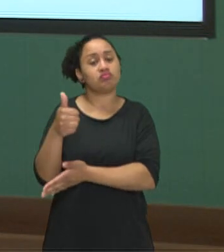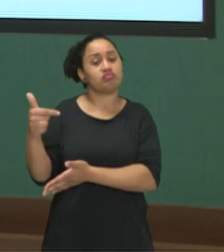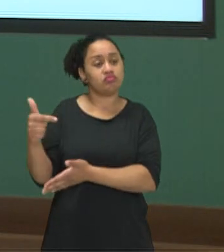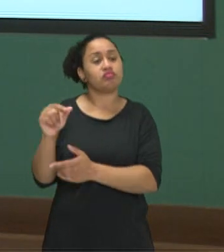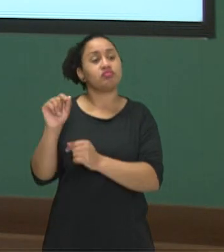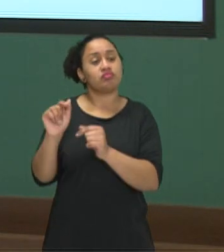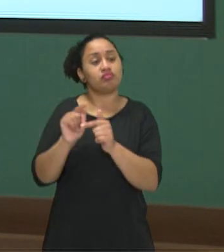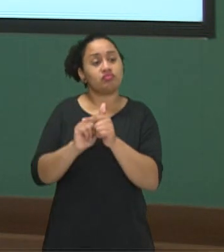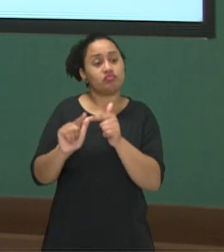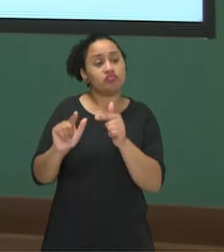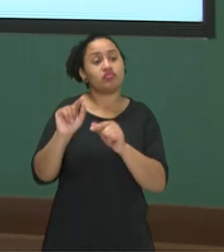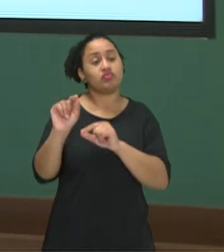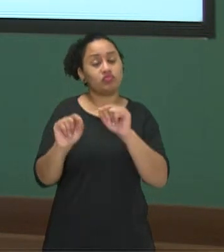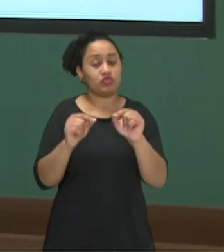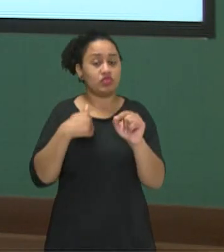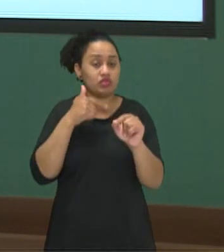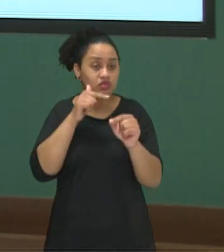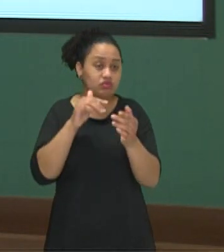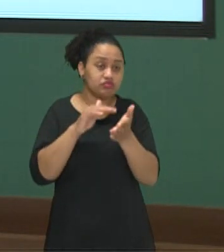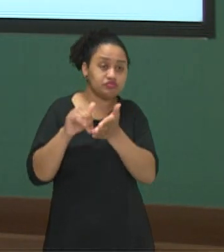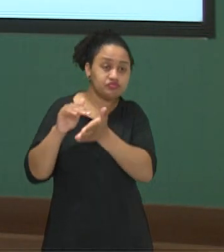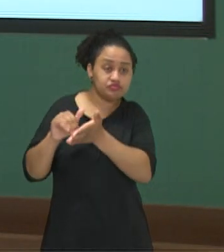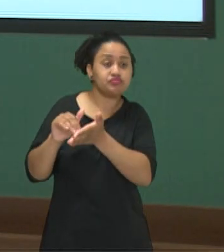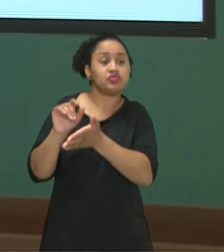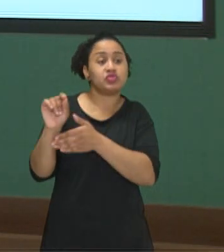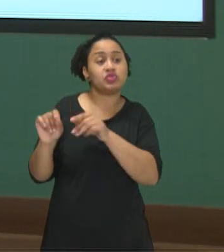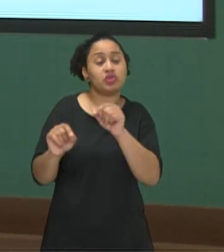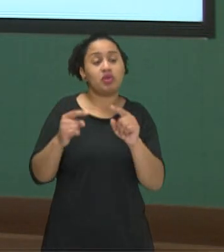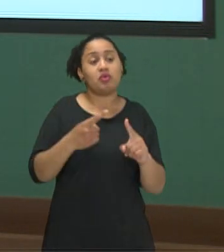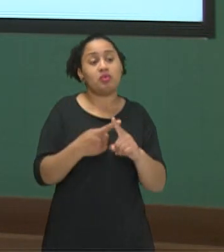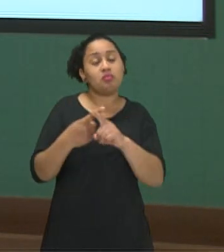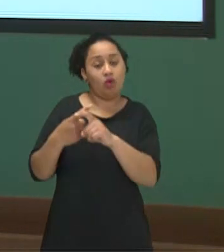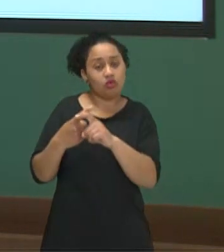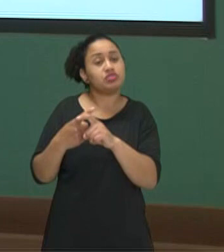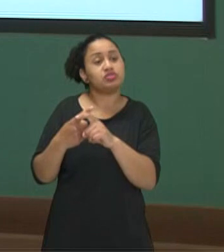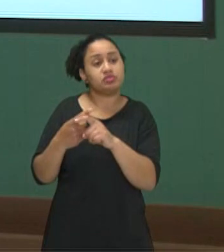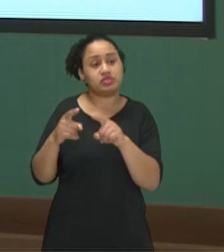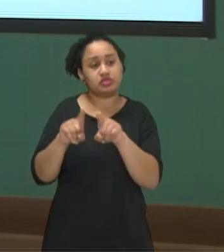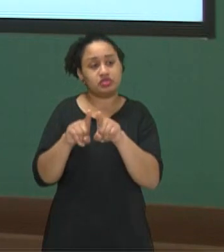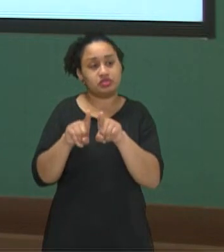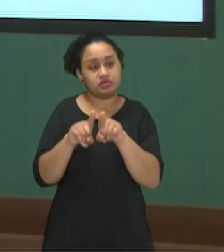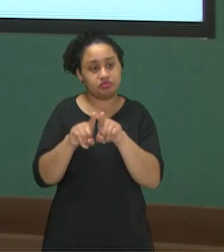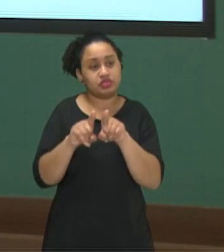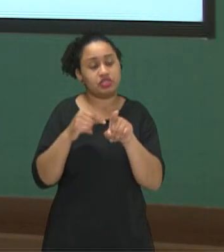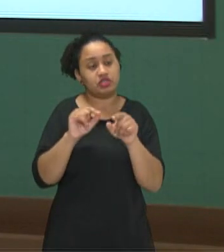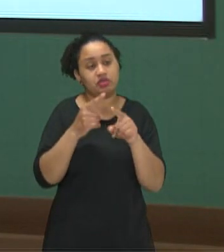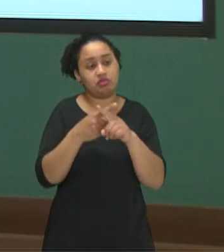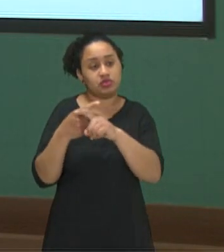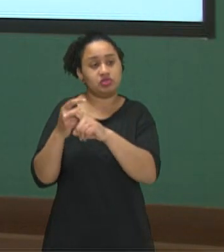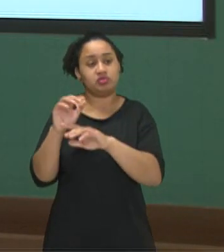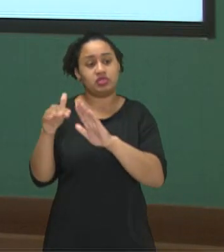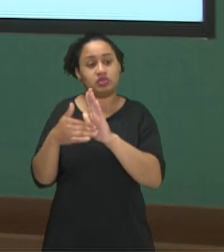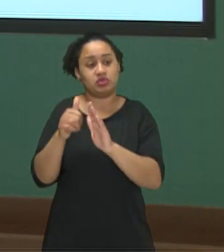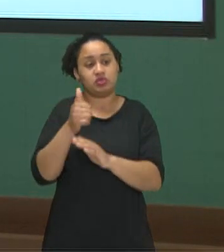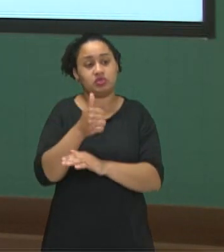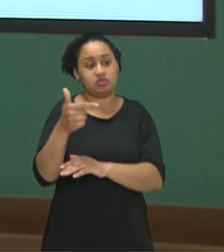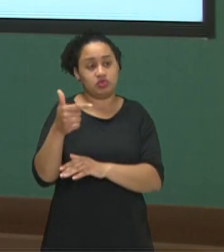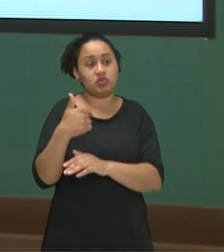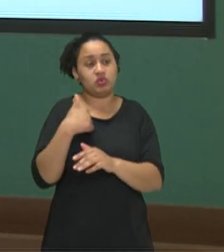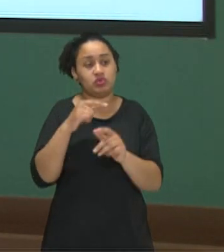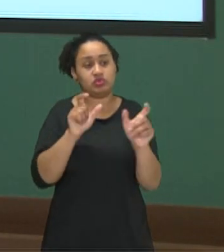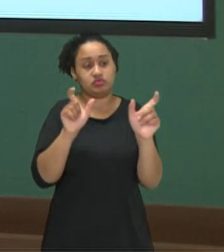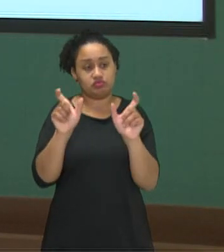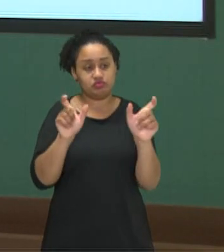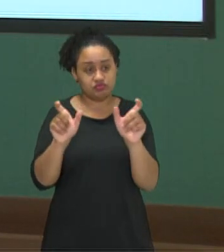está dividindo, para eliminar esse denominador, multiplico pelo mesmo valor. Multiplicando por 12 os dois termos,